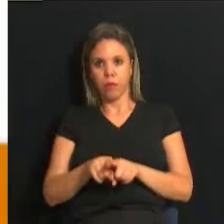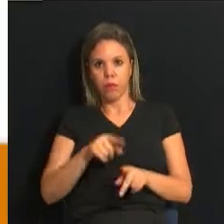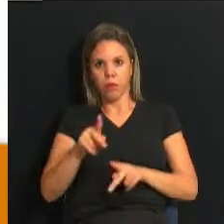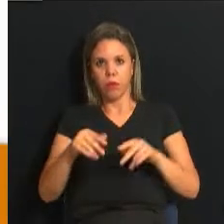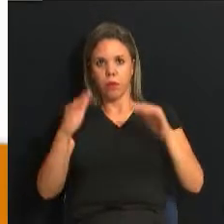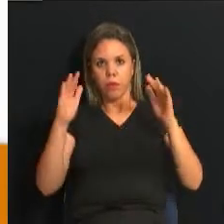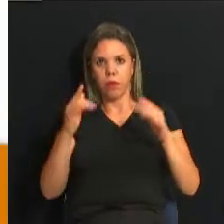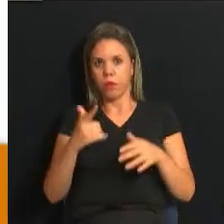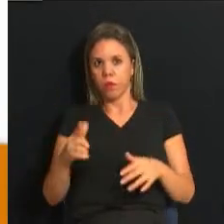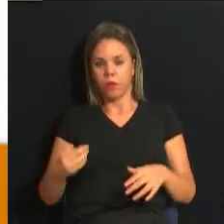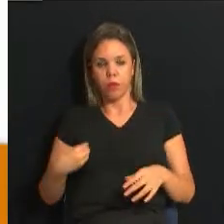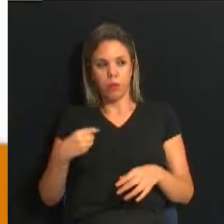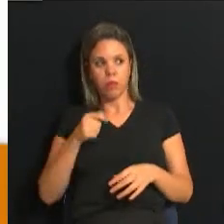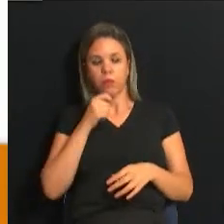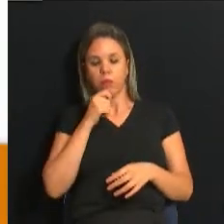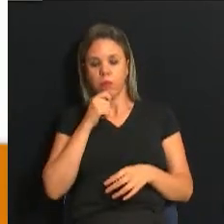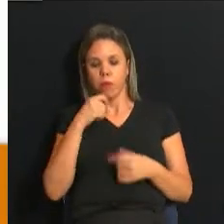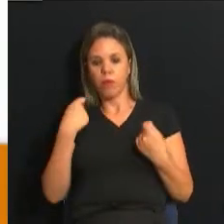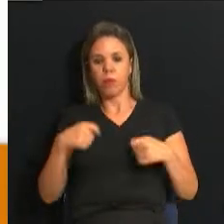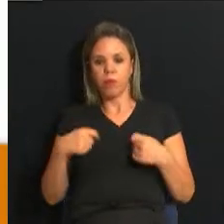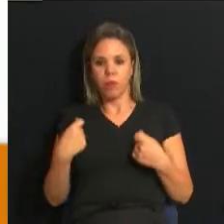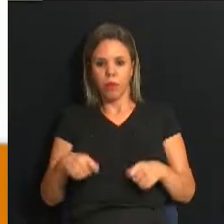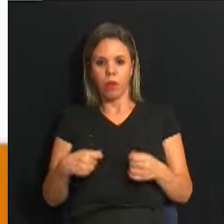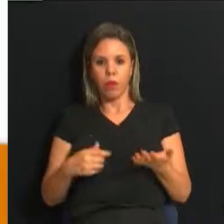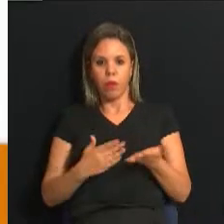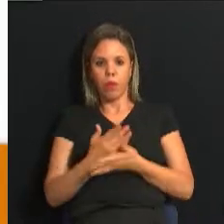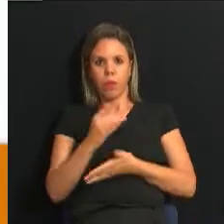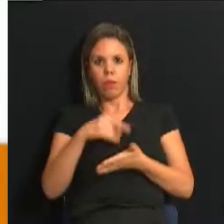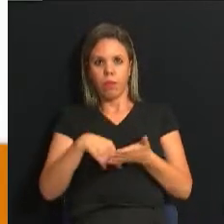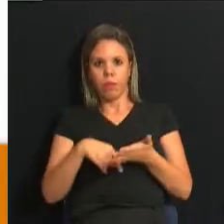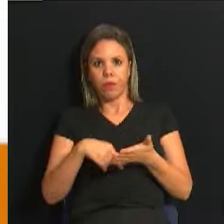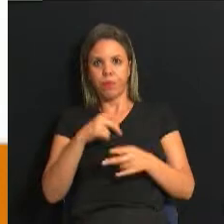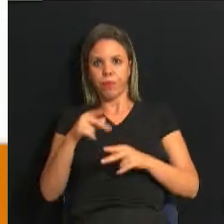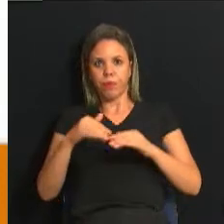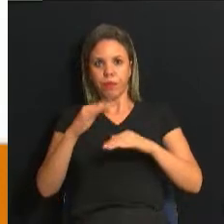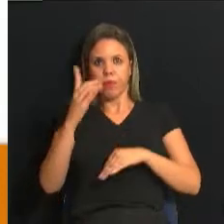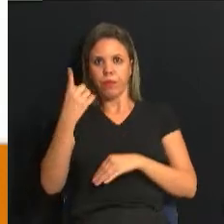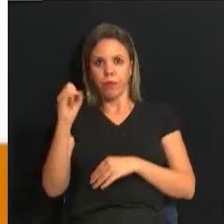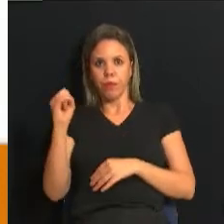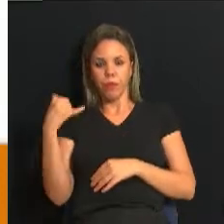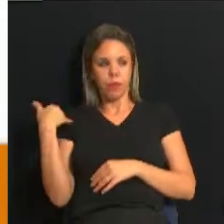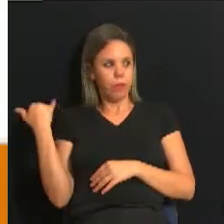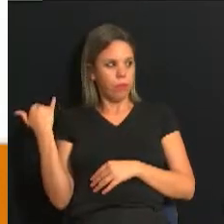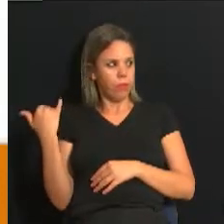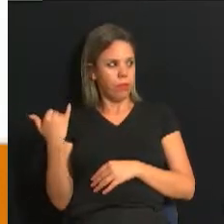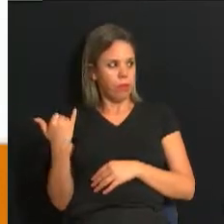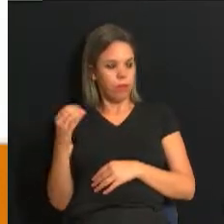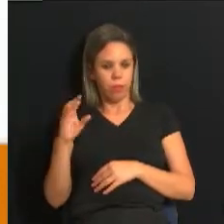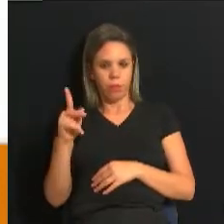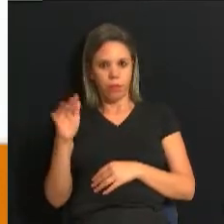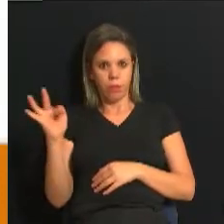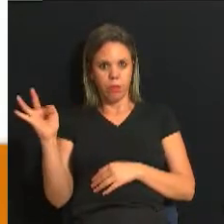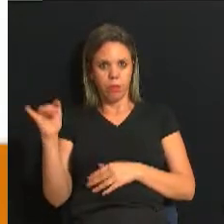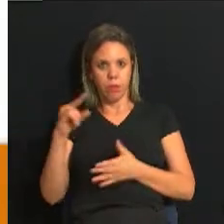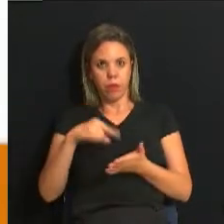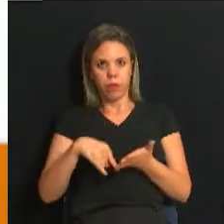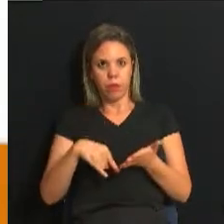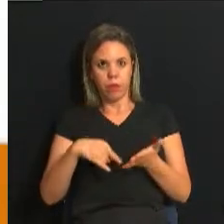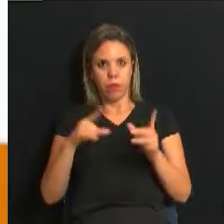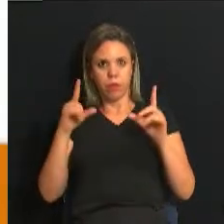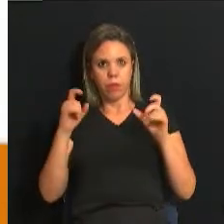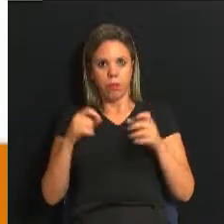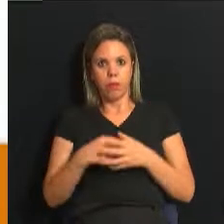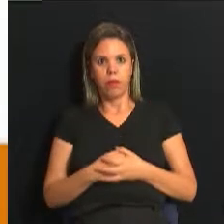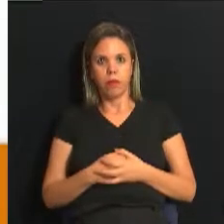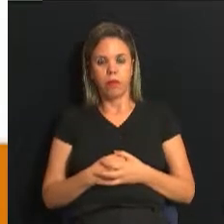não esteja, também precisa da autorização. E os maiores de 18 anos, CPF e documento com foto. Tá